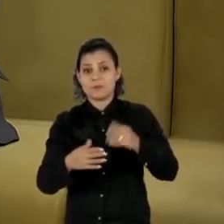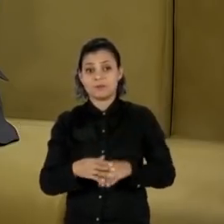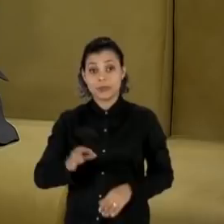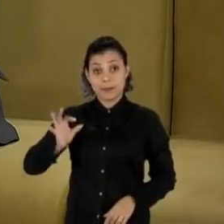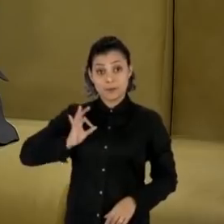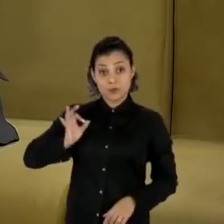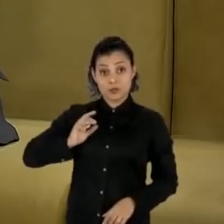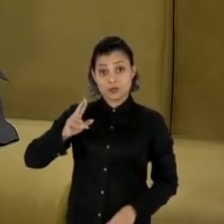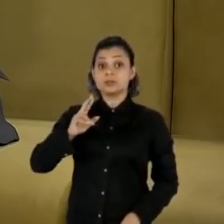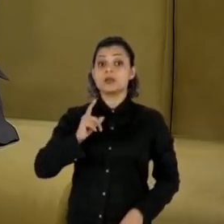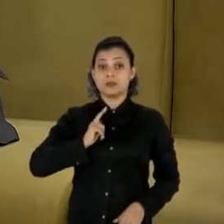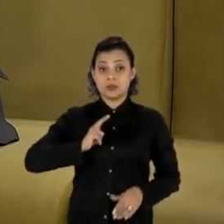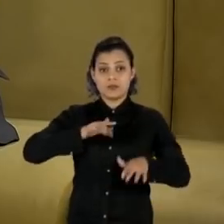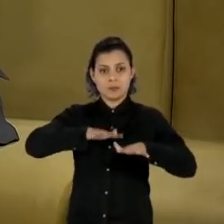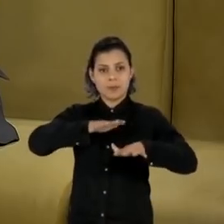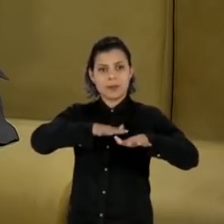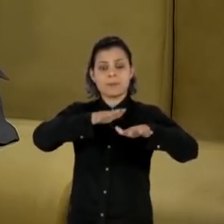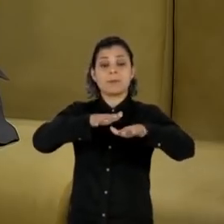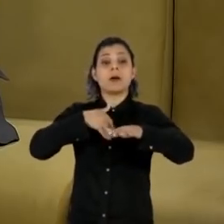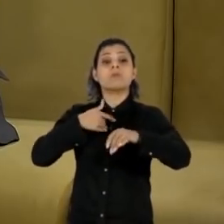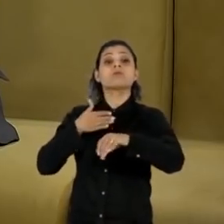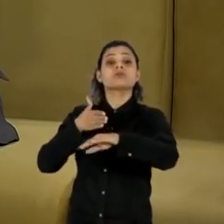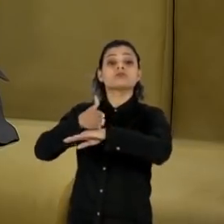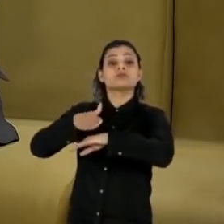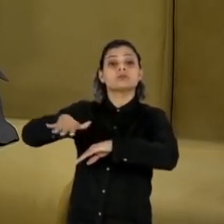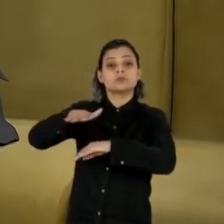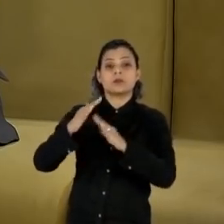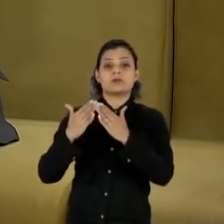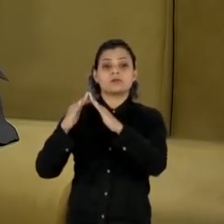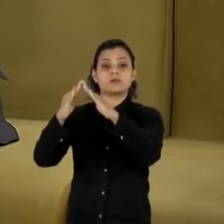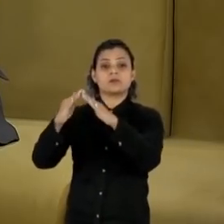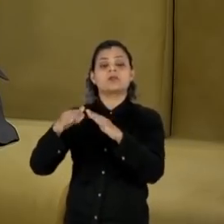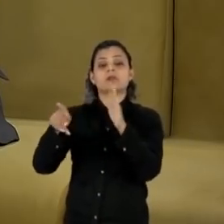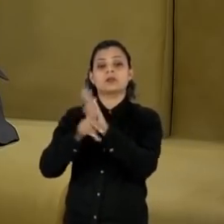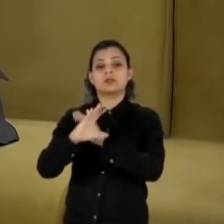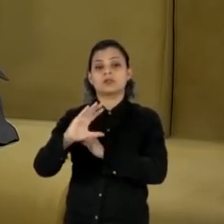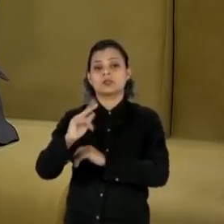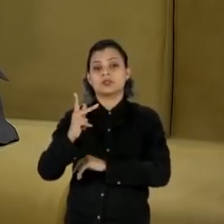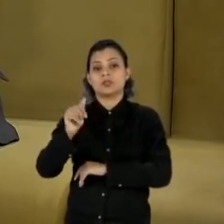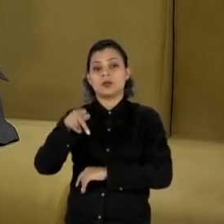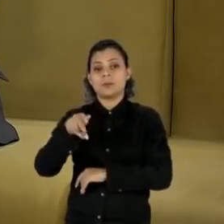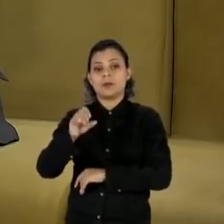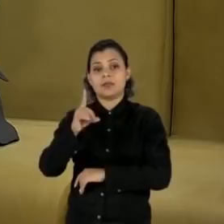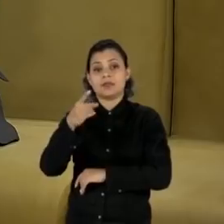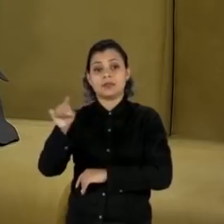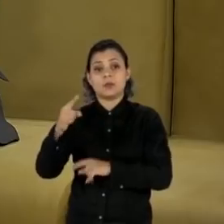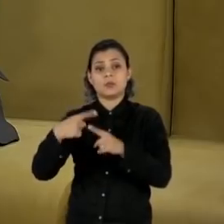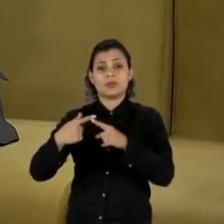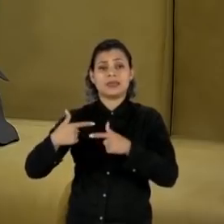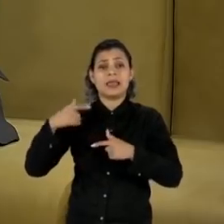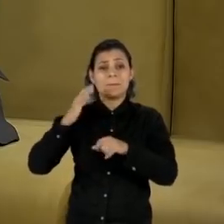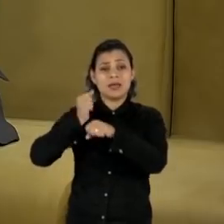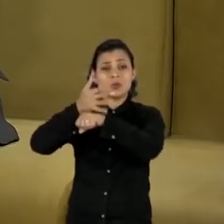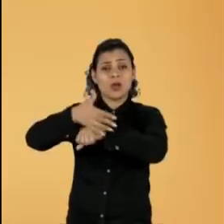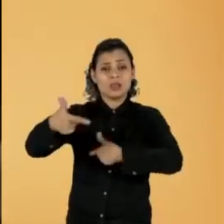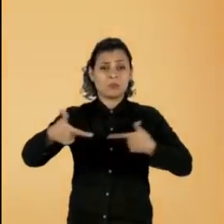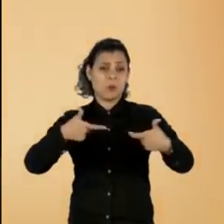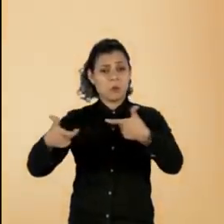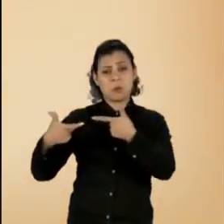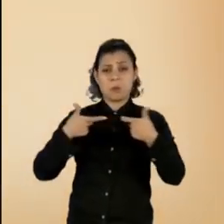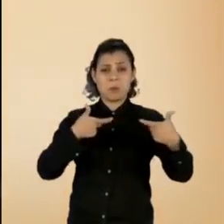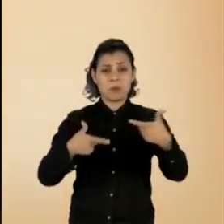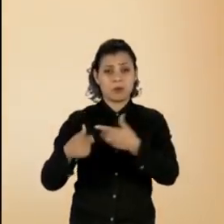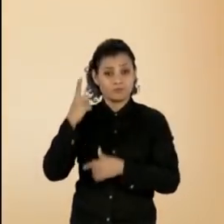e militar fazem um seco no complexo do chapadão na zona norte do rio de janeiro após uma noite de intenso tiroteio na região